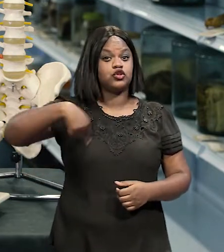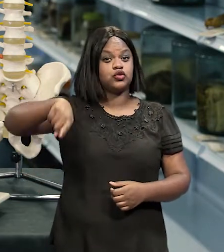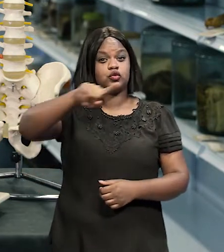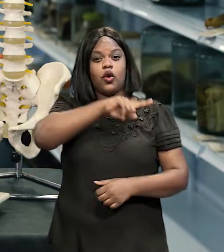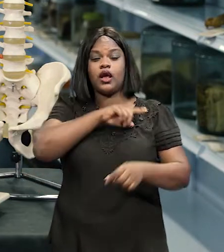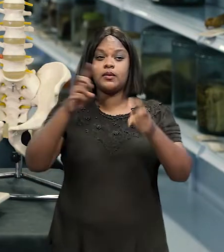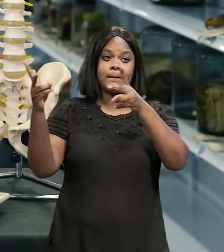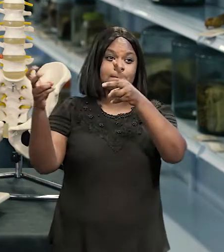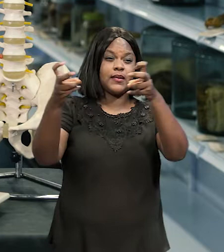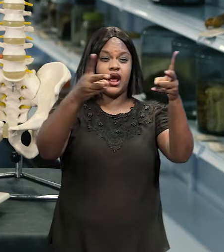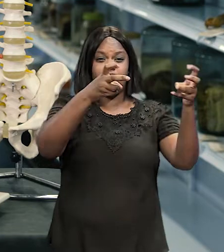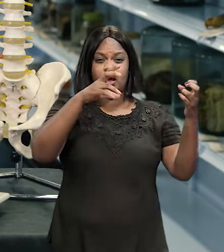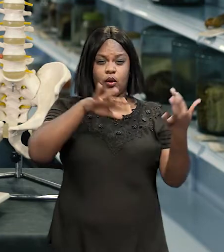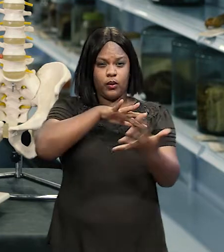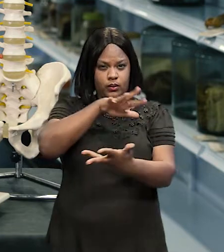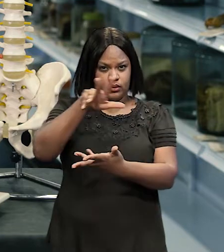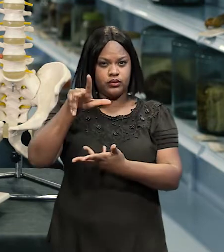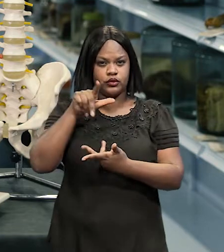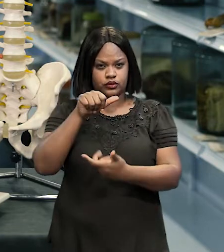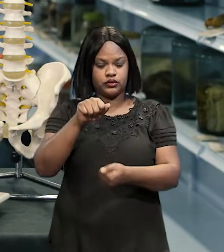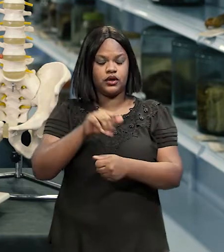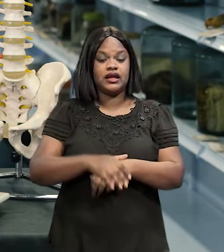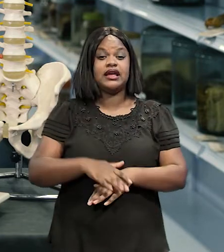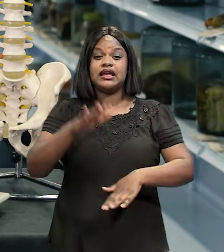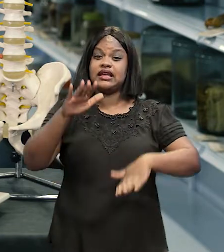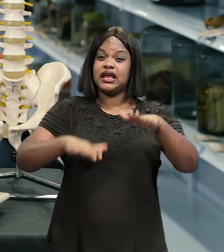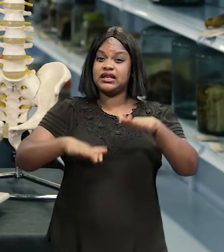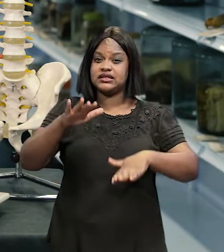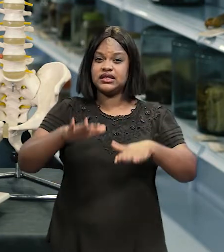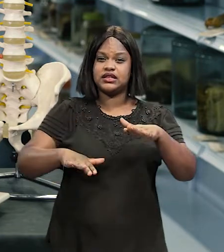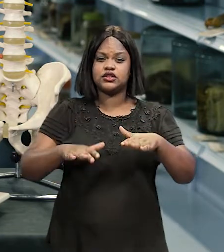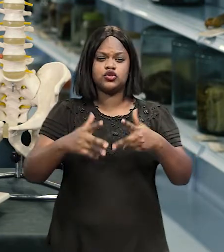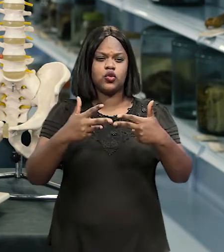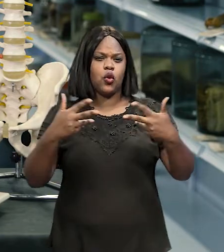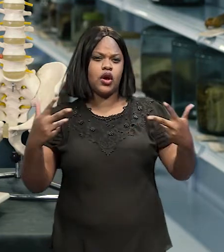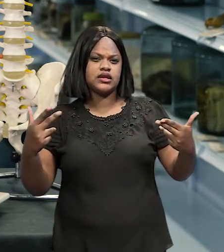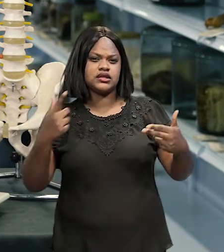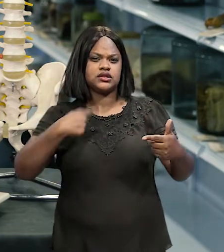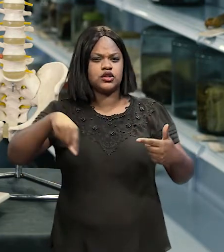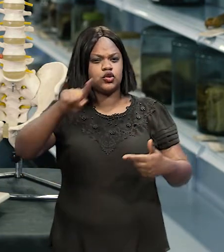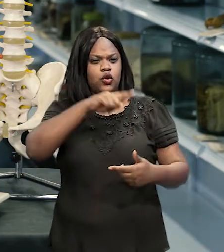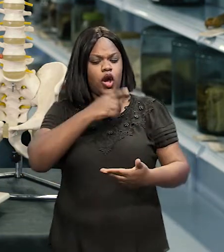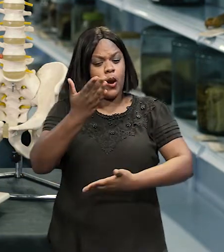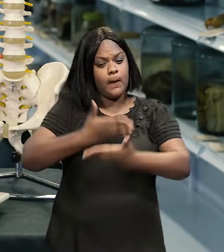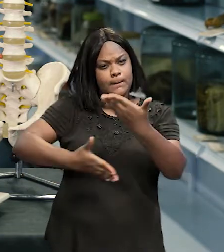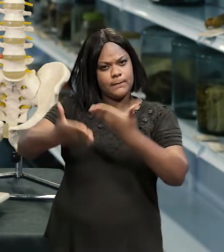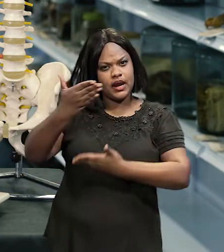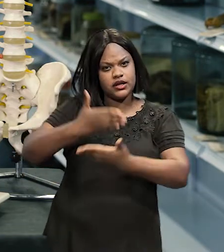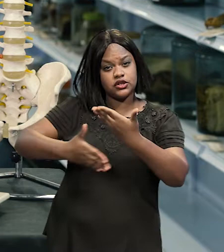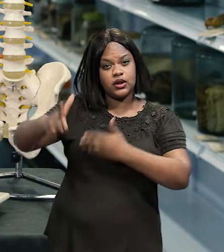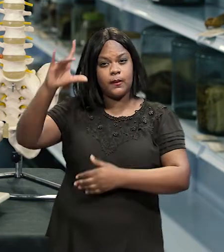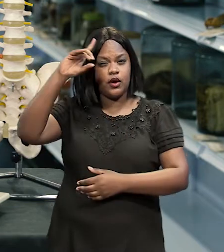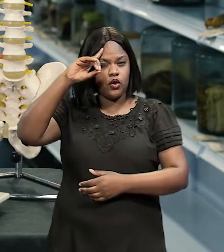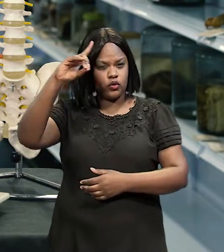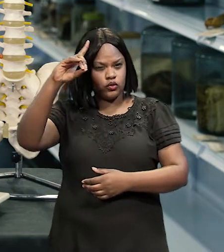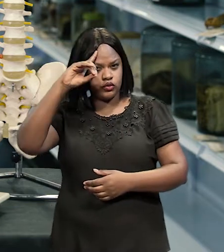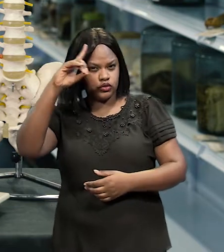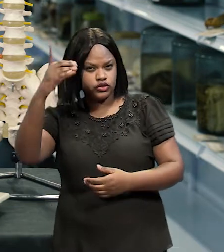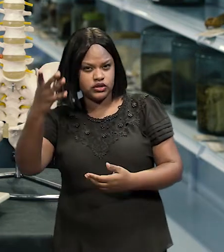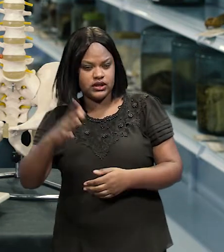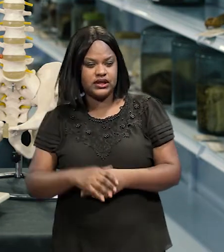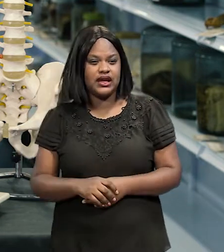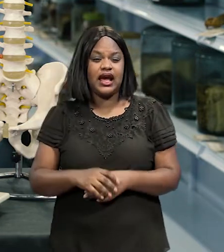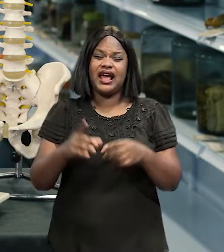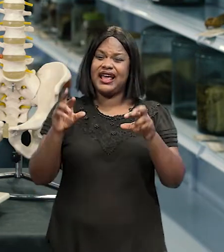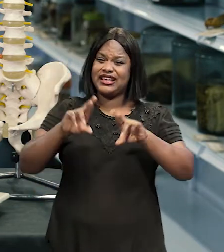nós percebemos o mundo que muitas substâncias que interagem diretamente com o sistema nervoso são o suficiente para modificar a